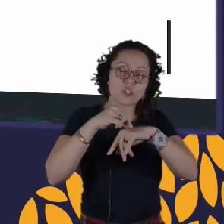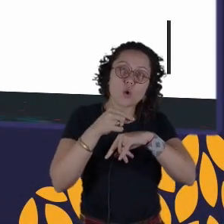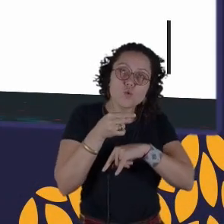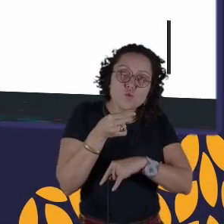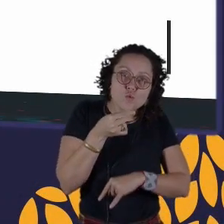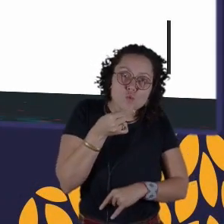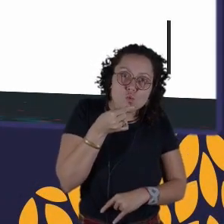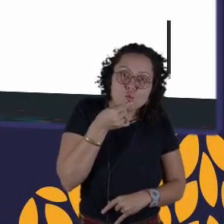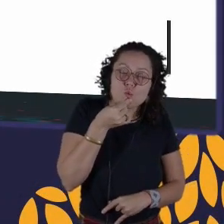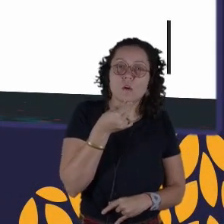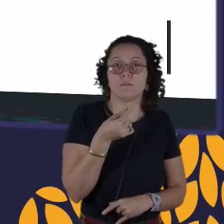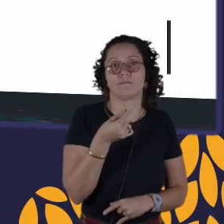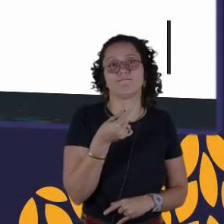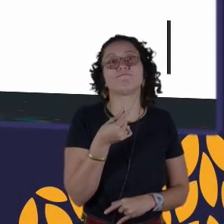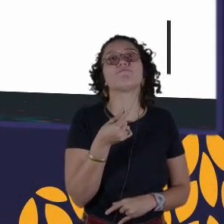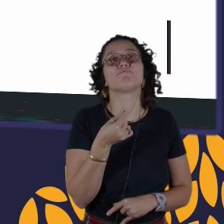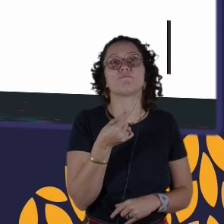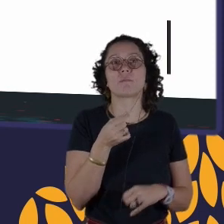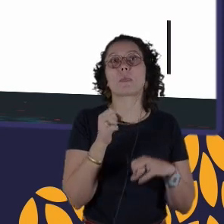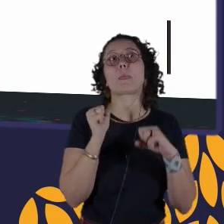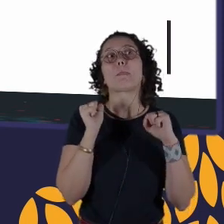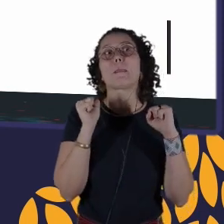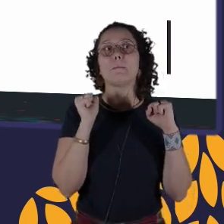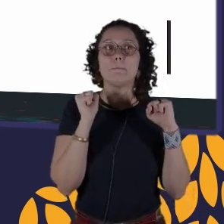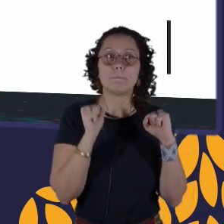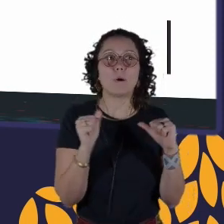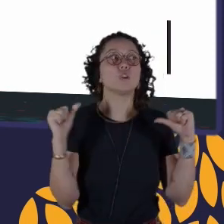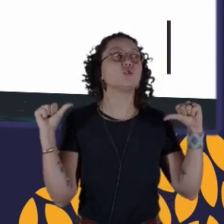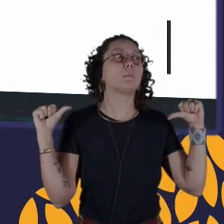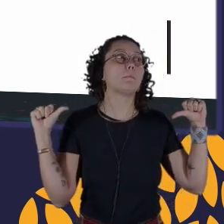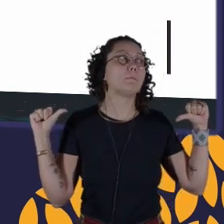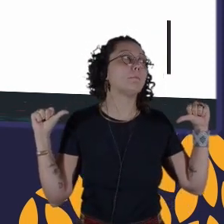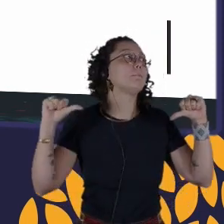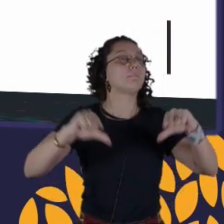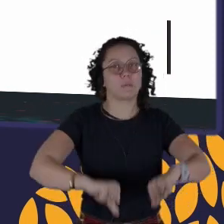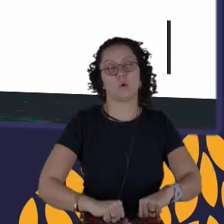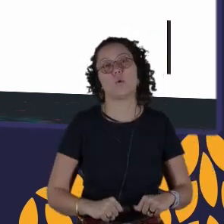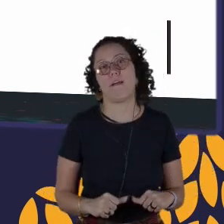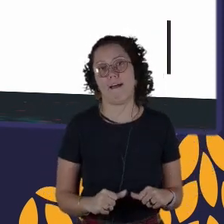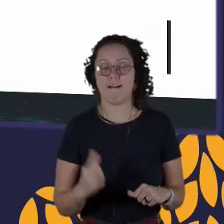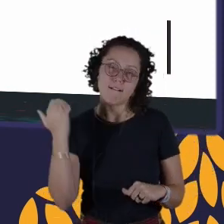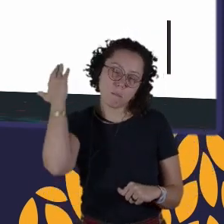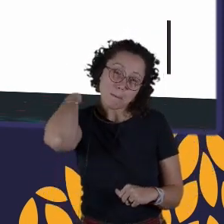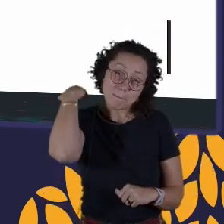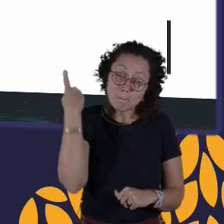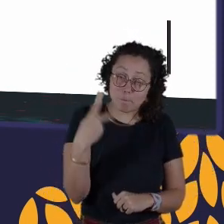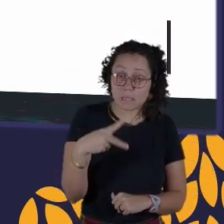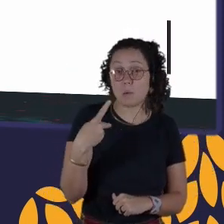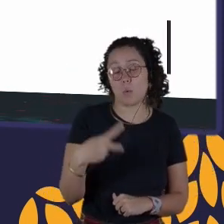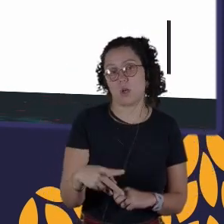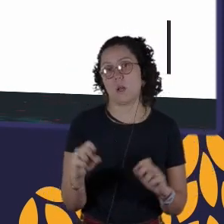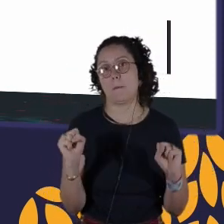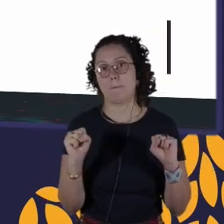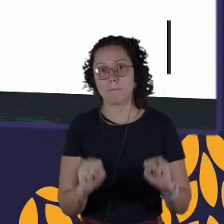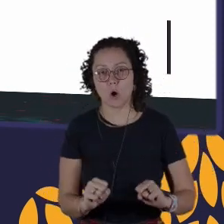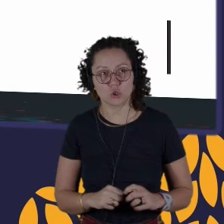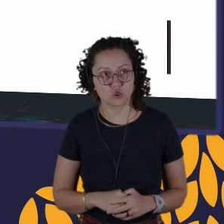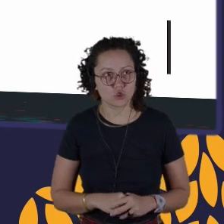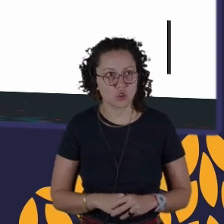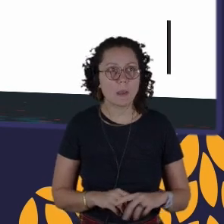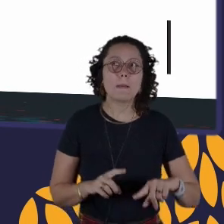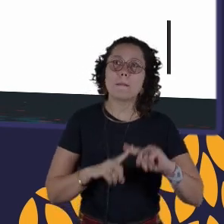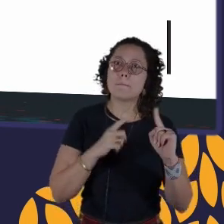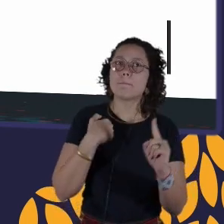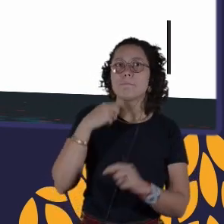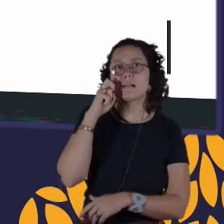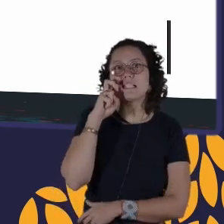esses pacientes, você poderia provocar uma pneumonite isquímica. E eu vi, não, mas tem